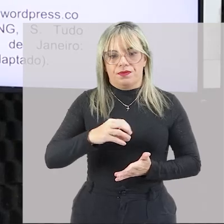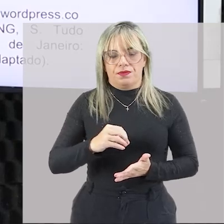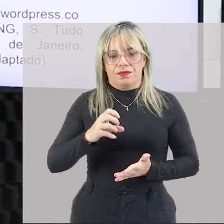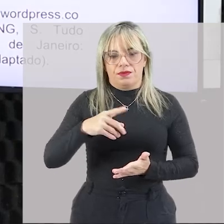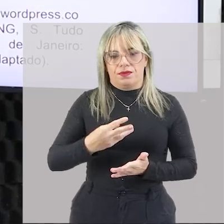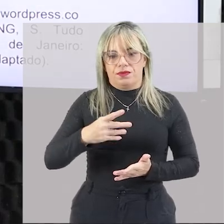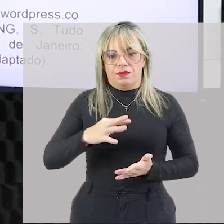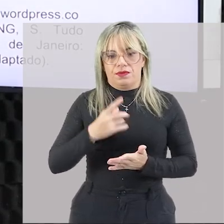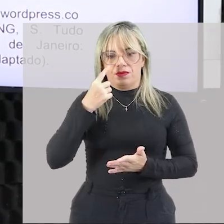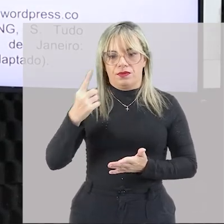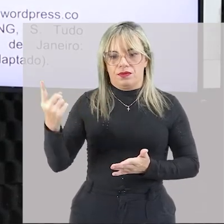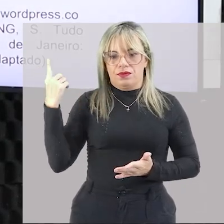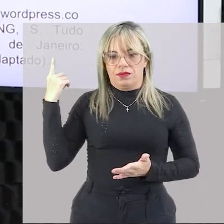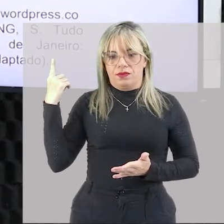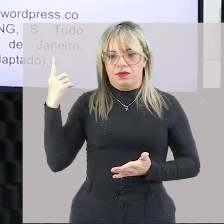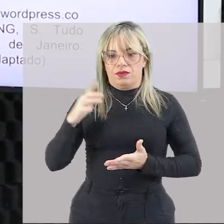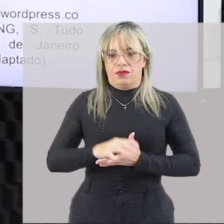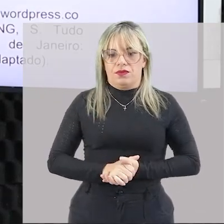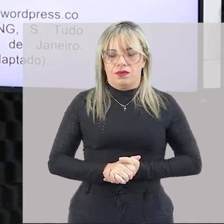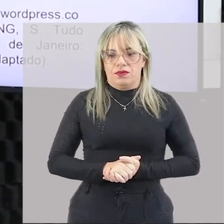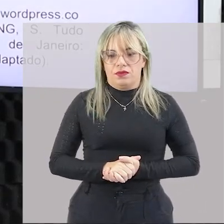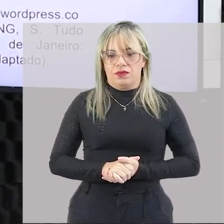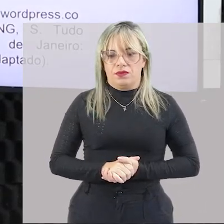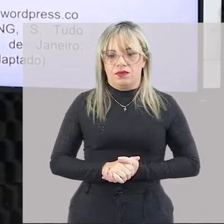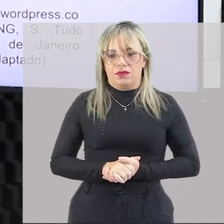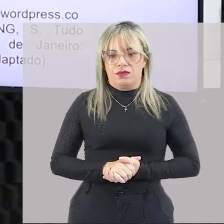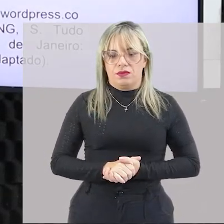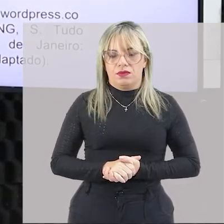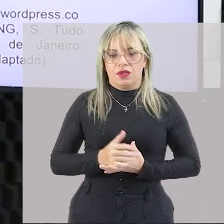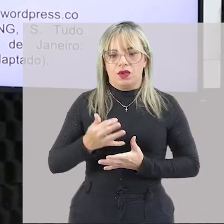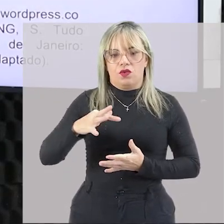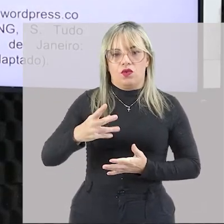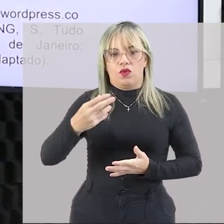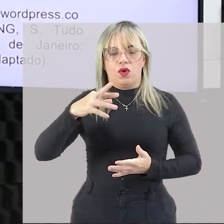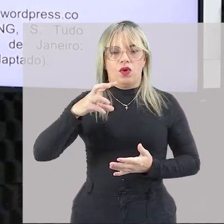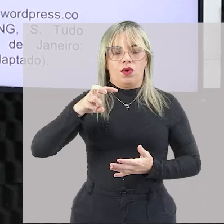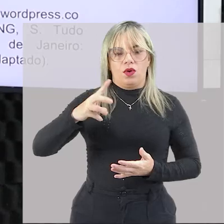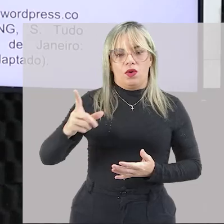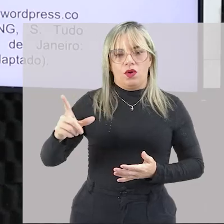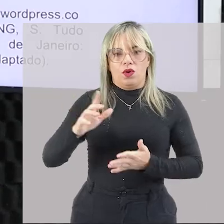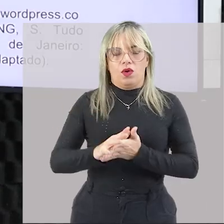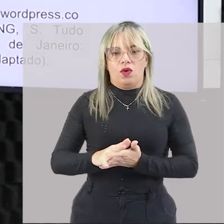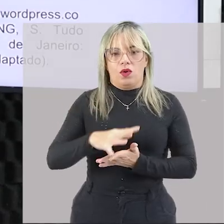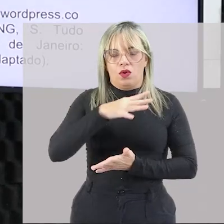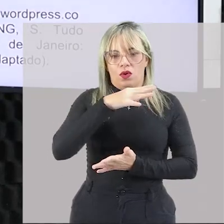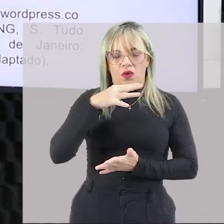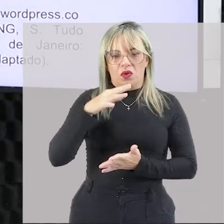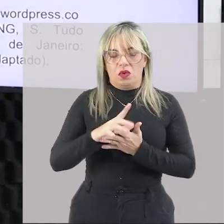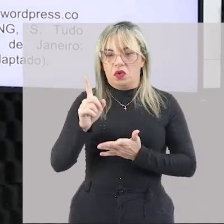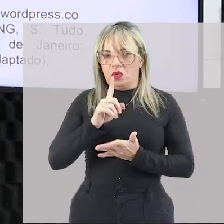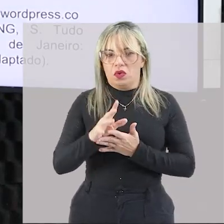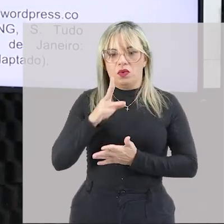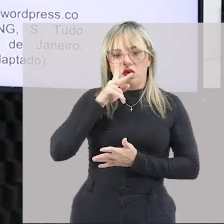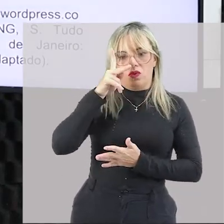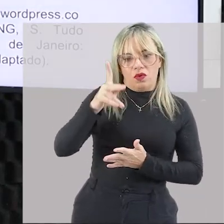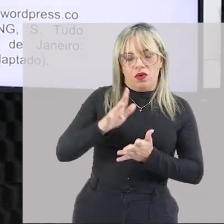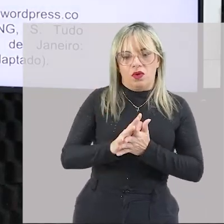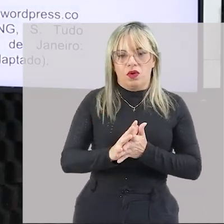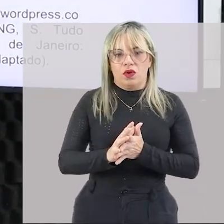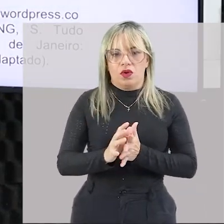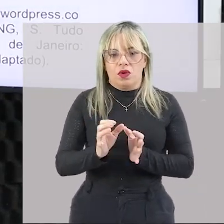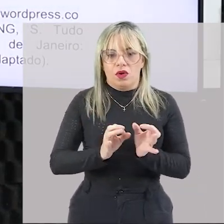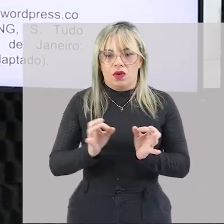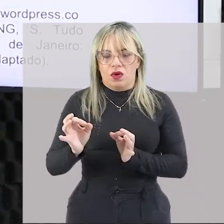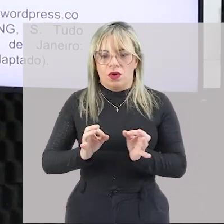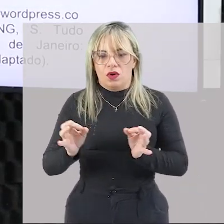inoxidável, bezerro e a solução de formaldeíde, ou seja, formol, para que ele não tivesse um cheiro muito forte enquanto vai montando. O animal